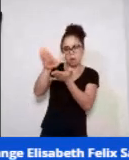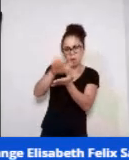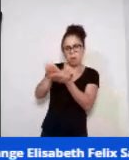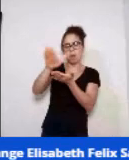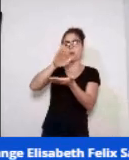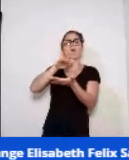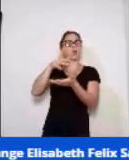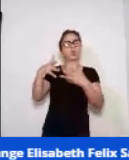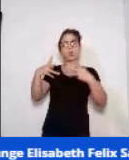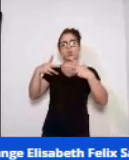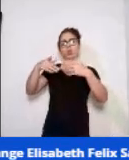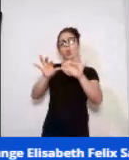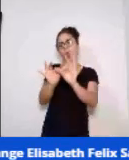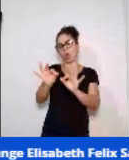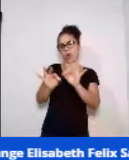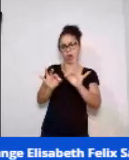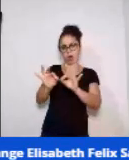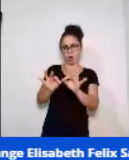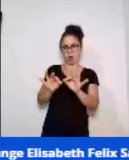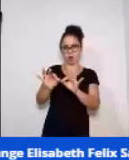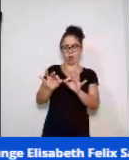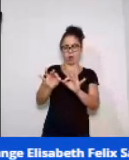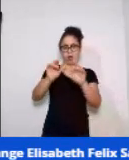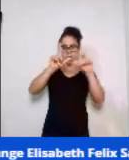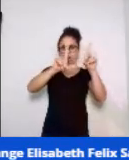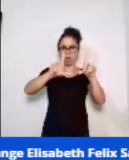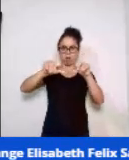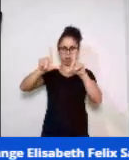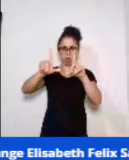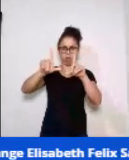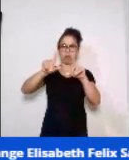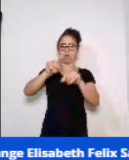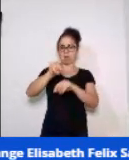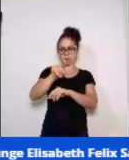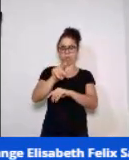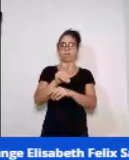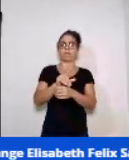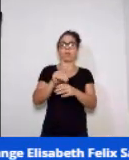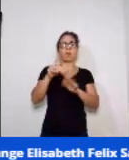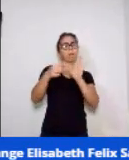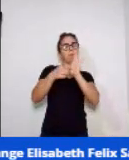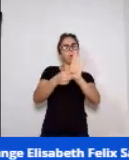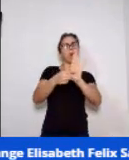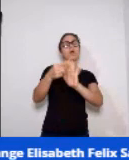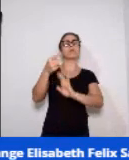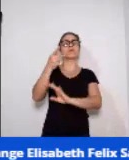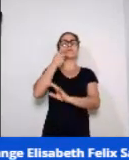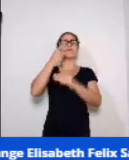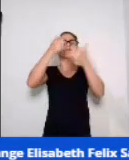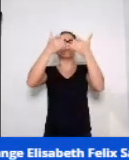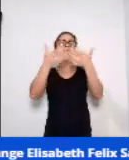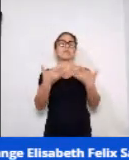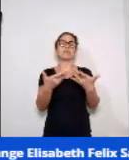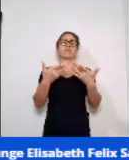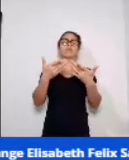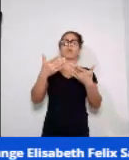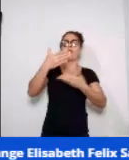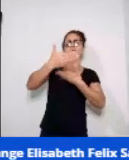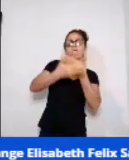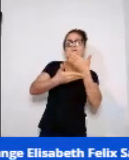Pode passar para as imagens que vão demonstrar o que eu estou falando, né? A gente envolveu todo o